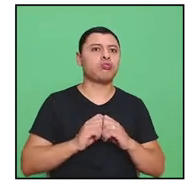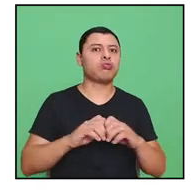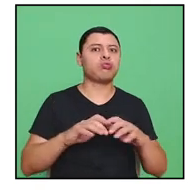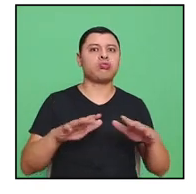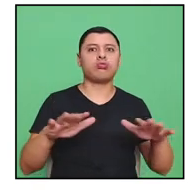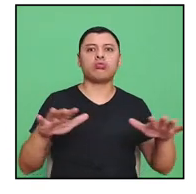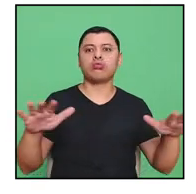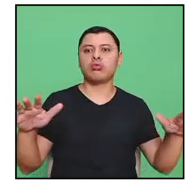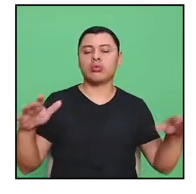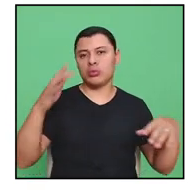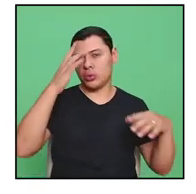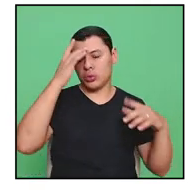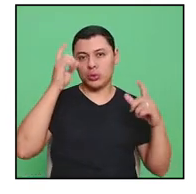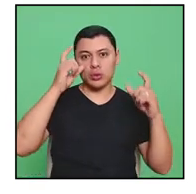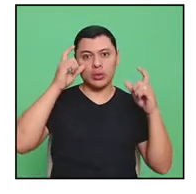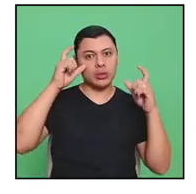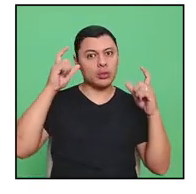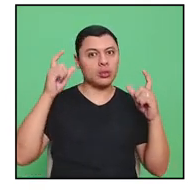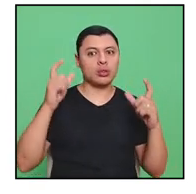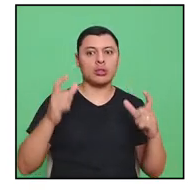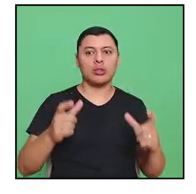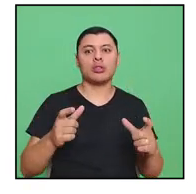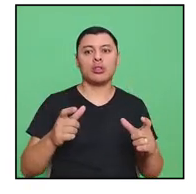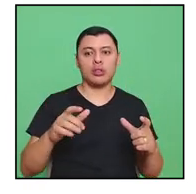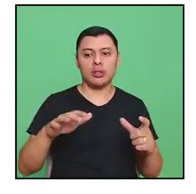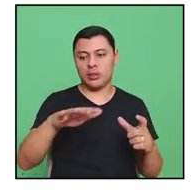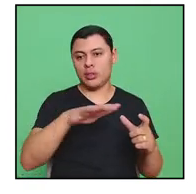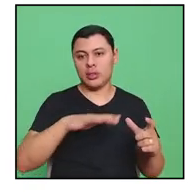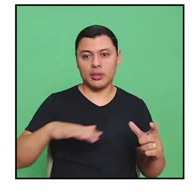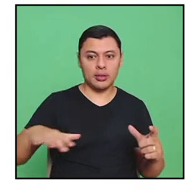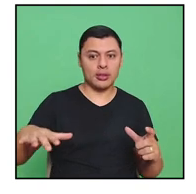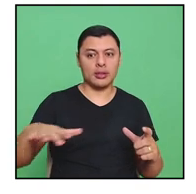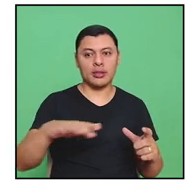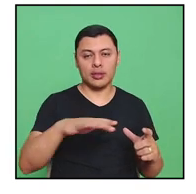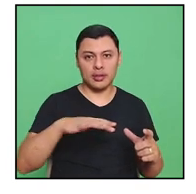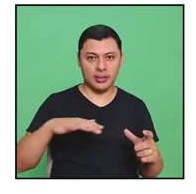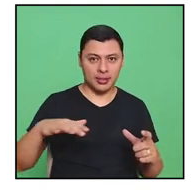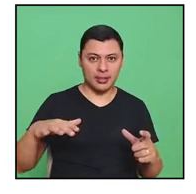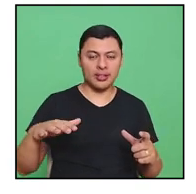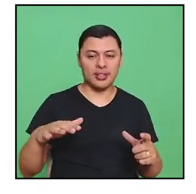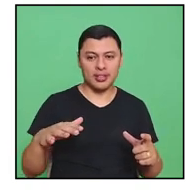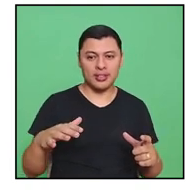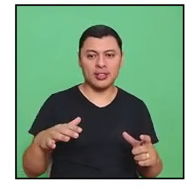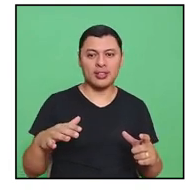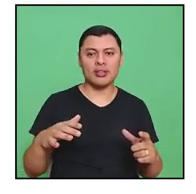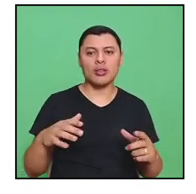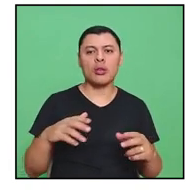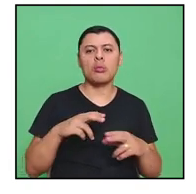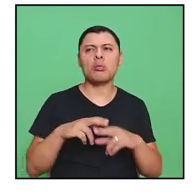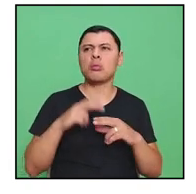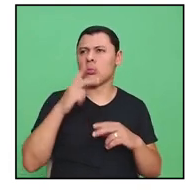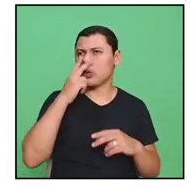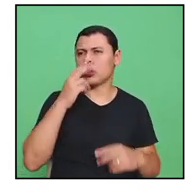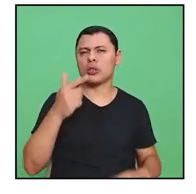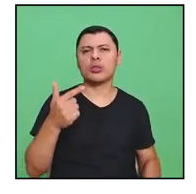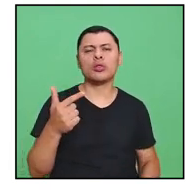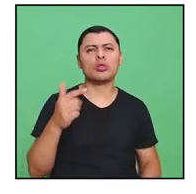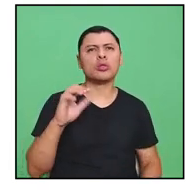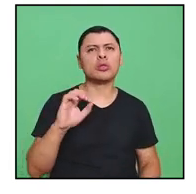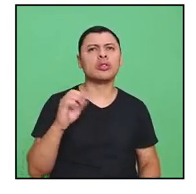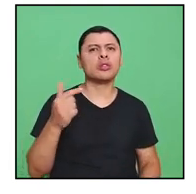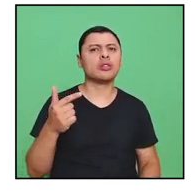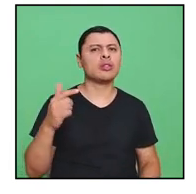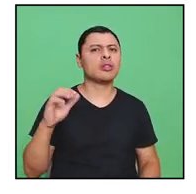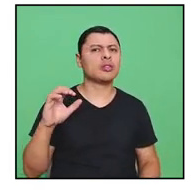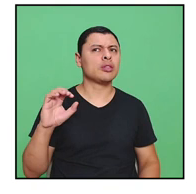de interesse sobre o campo que surgiu, acho que de 2020 para